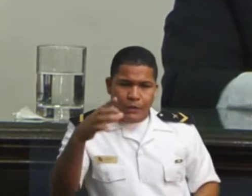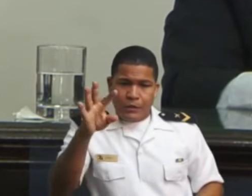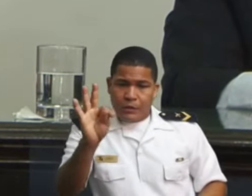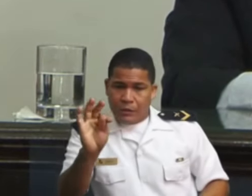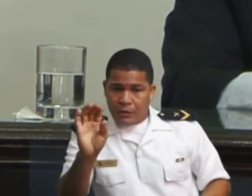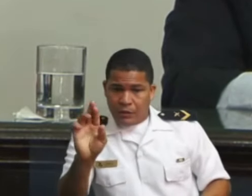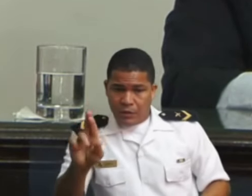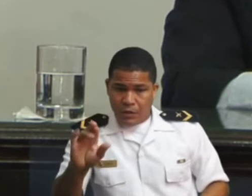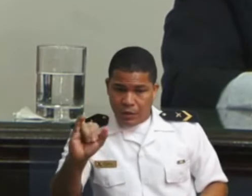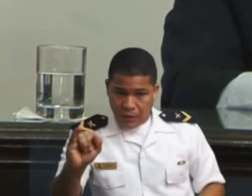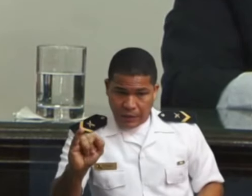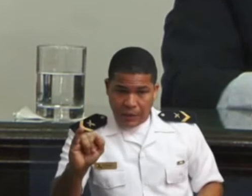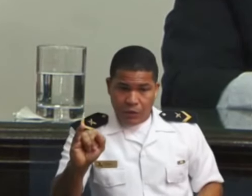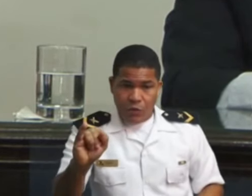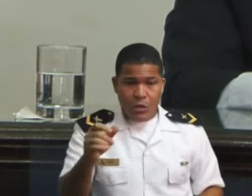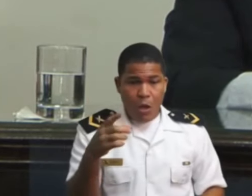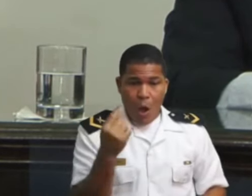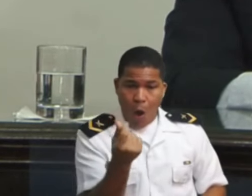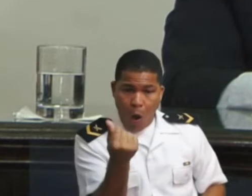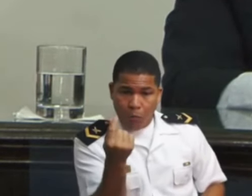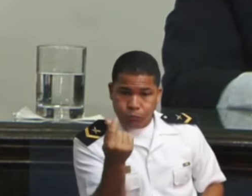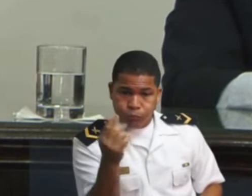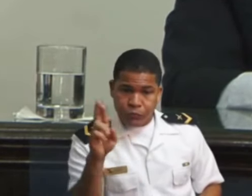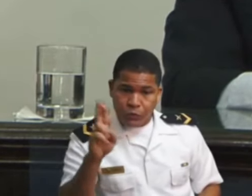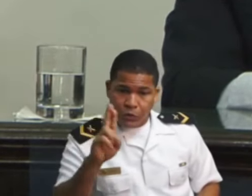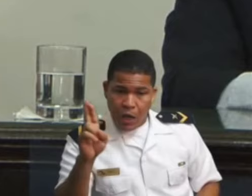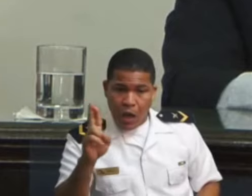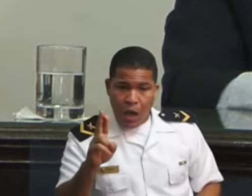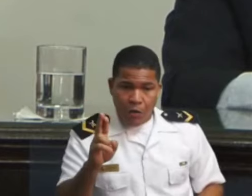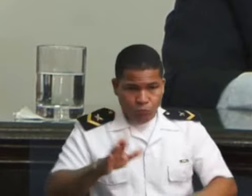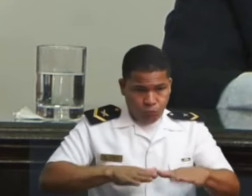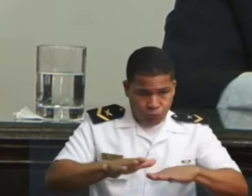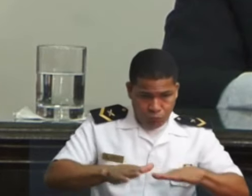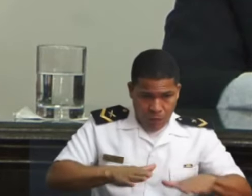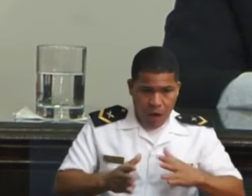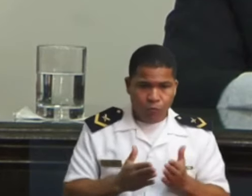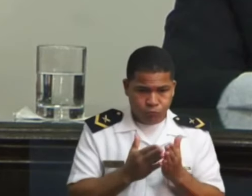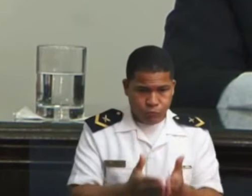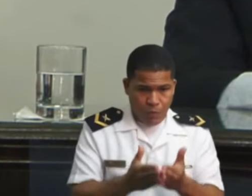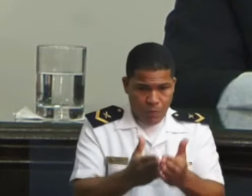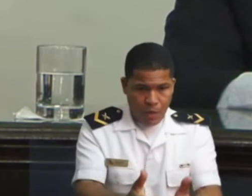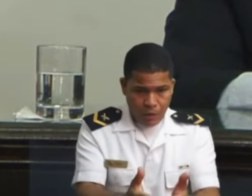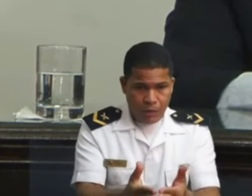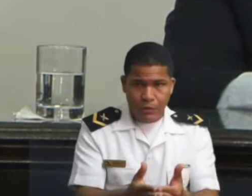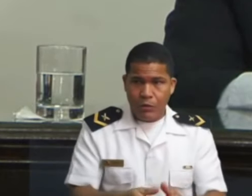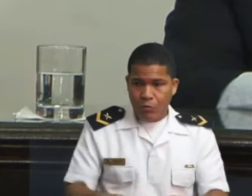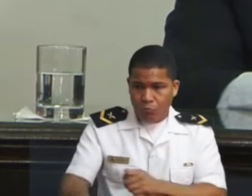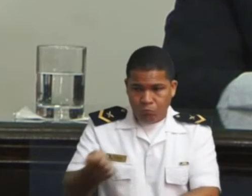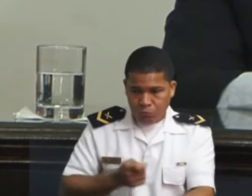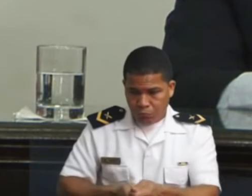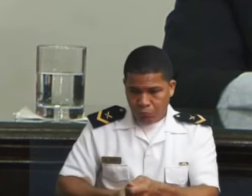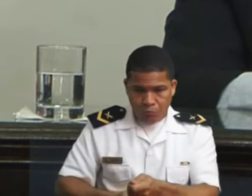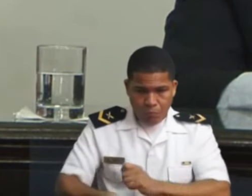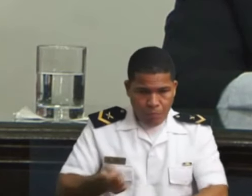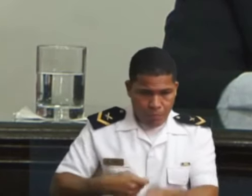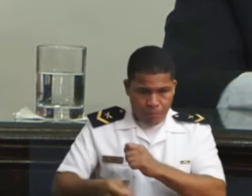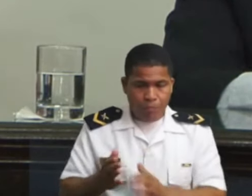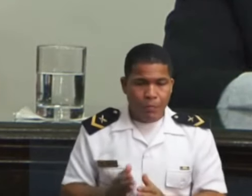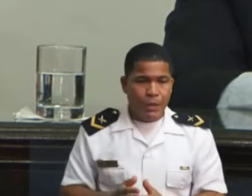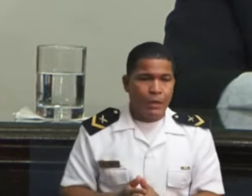2 trilhões de reais movimentados pelas embarcações mercantes anualmente. Tá? Temos